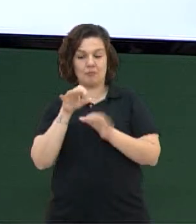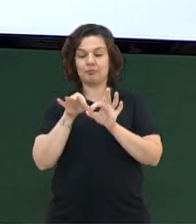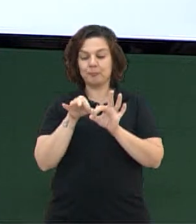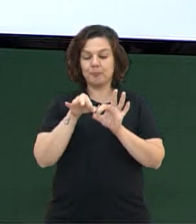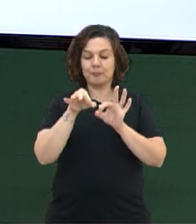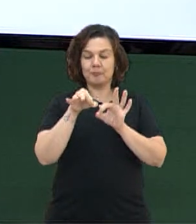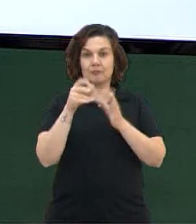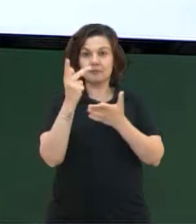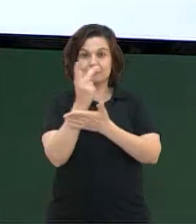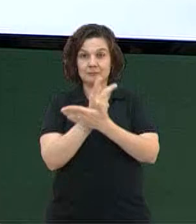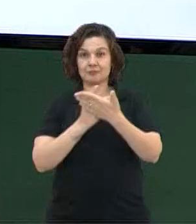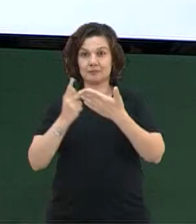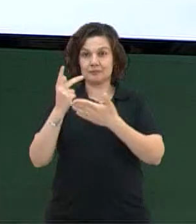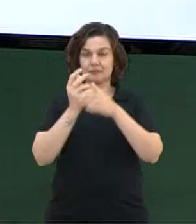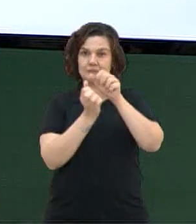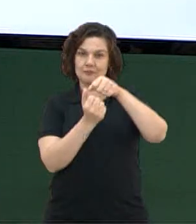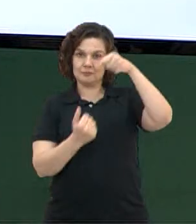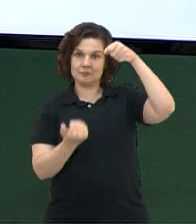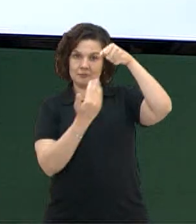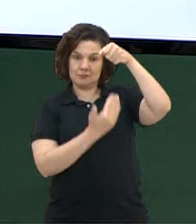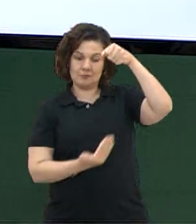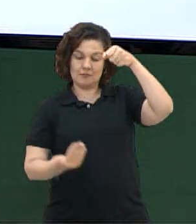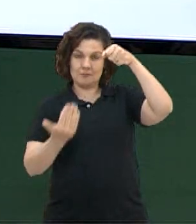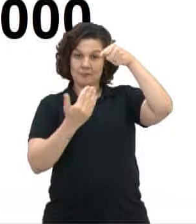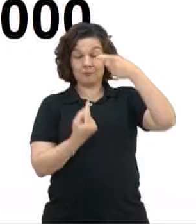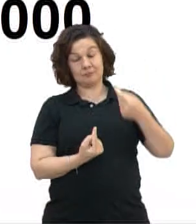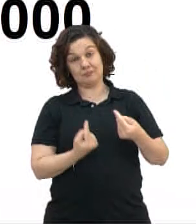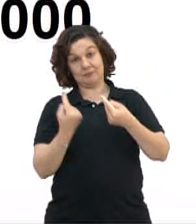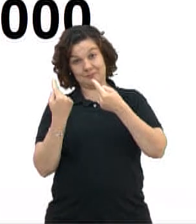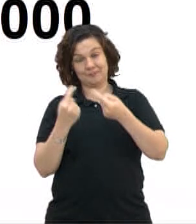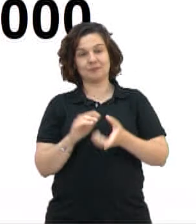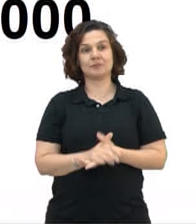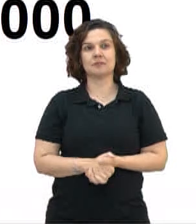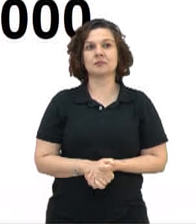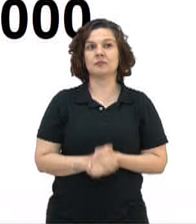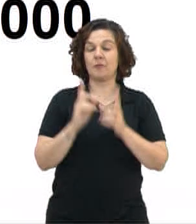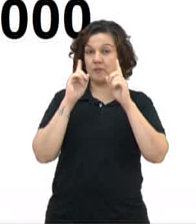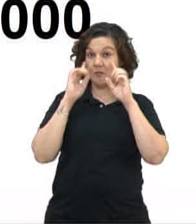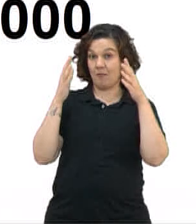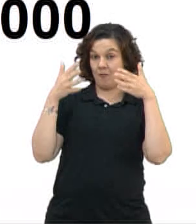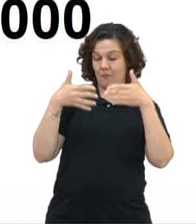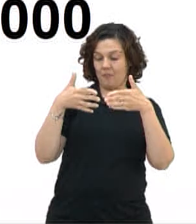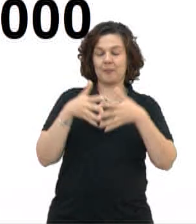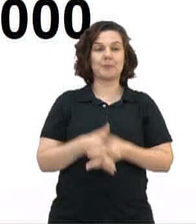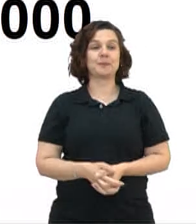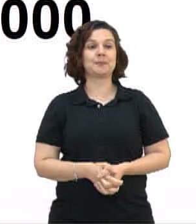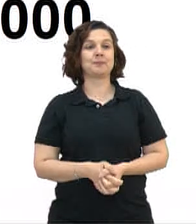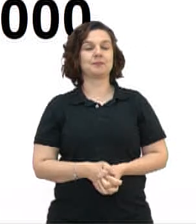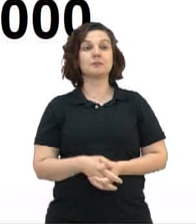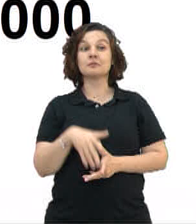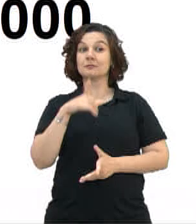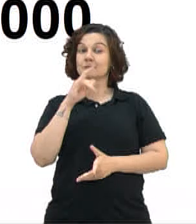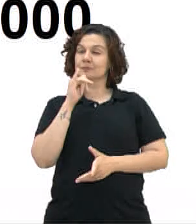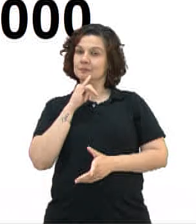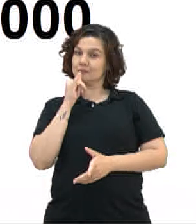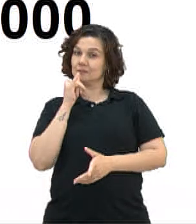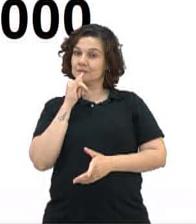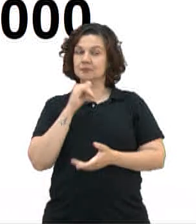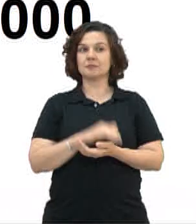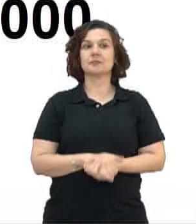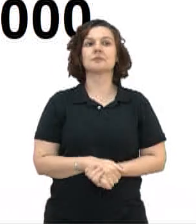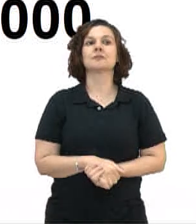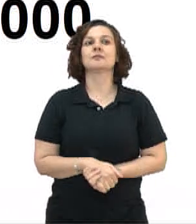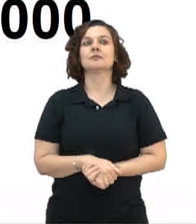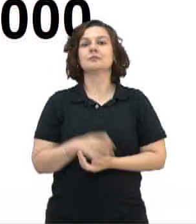no mapa, conforme você consegue observar ali na tela também, ó. Se você olhar com bastante atenção, tá ali, ó. E ainda tem um exemplo ali embaixo